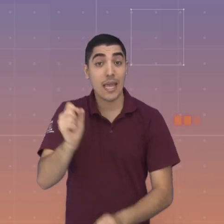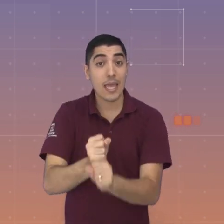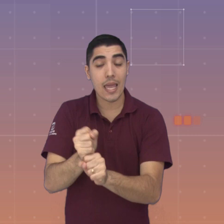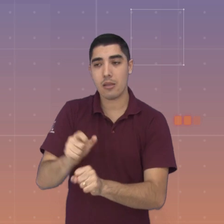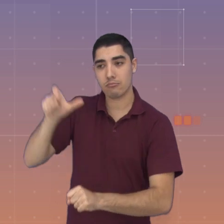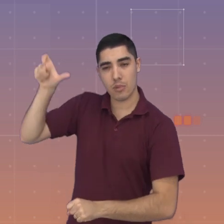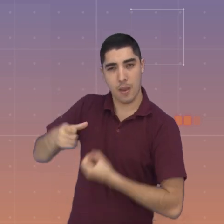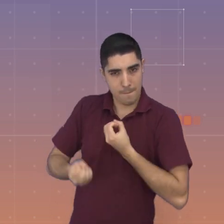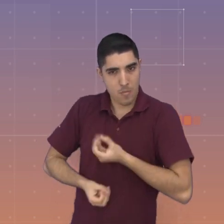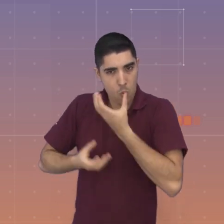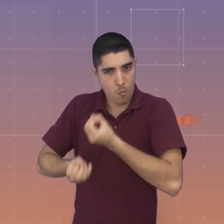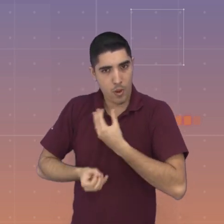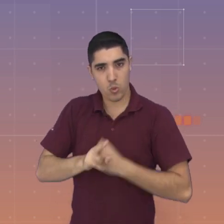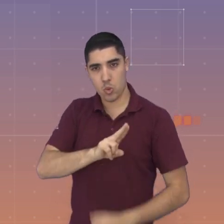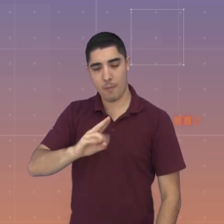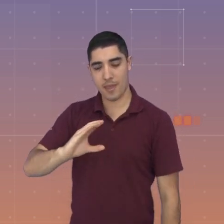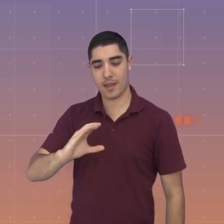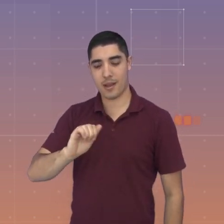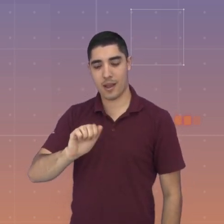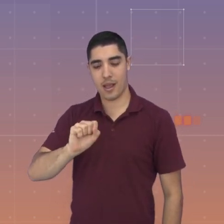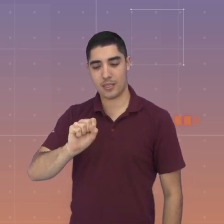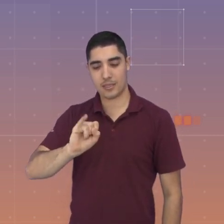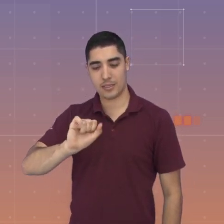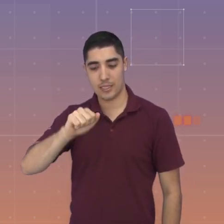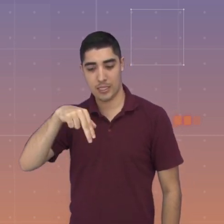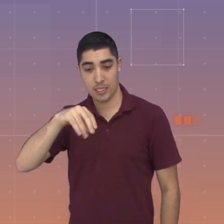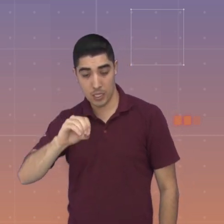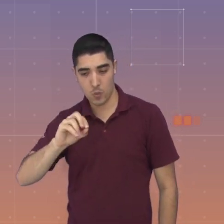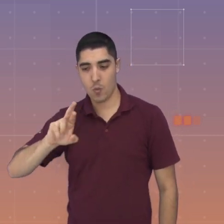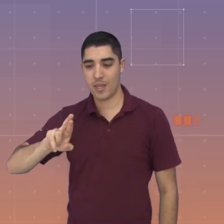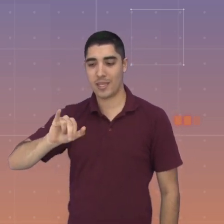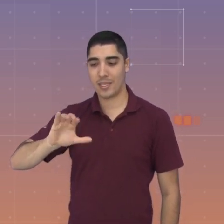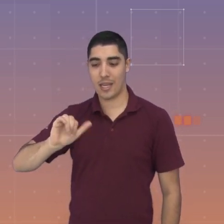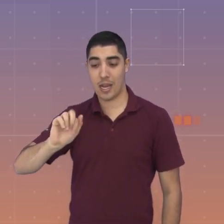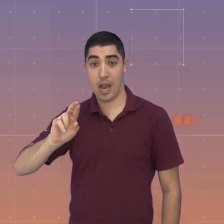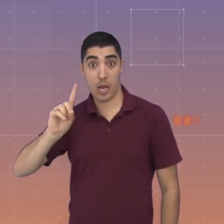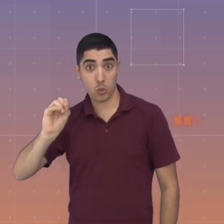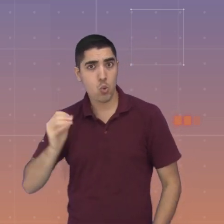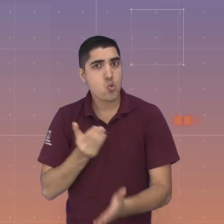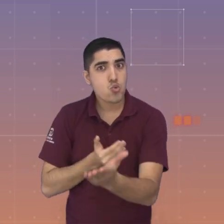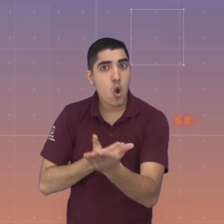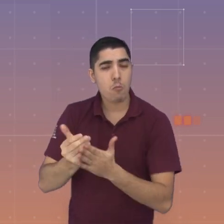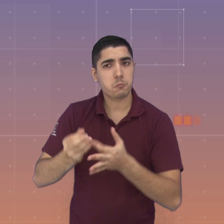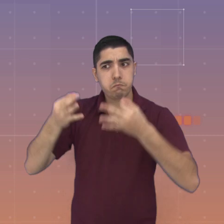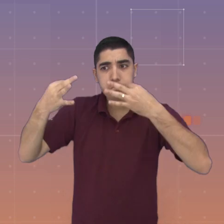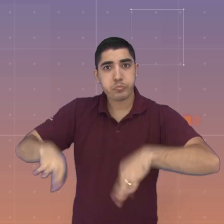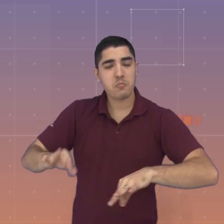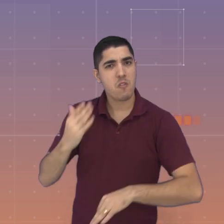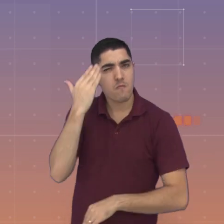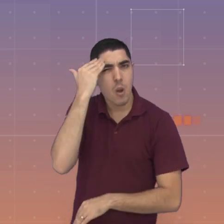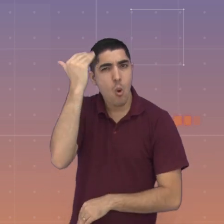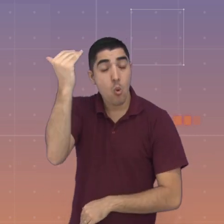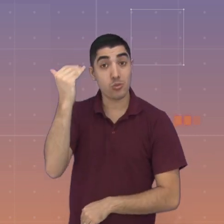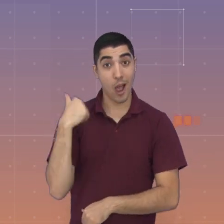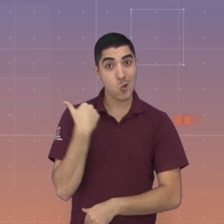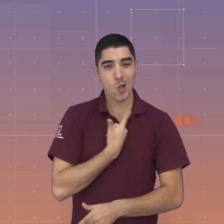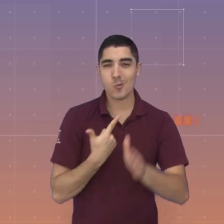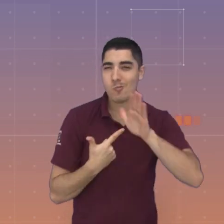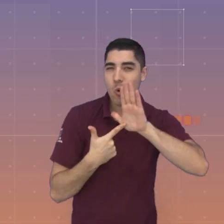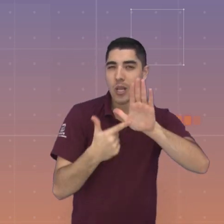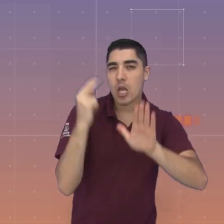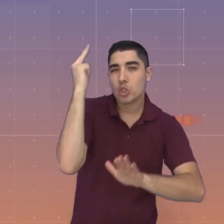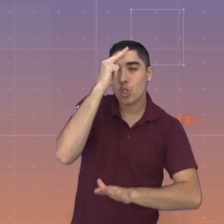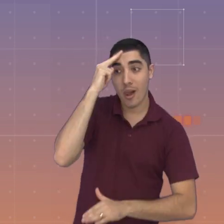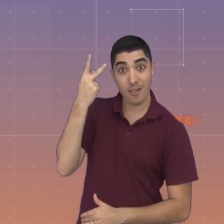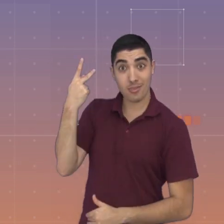100 anos que o poeta Cassiano Ricardo entrava oficialmente para a imprensa do nosso país. Para marcar a data, nós